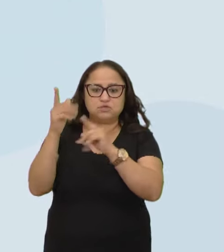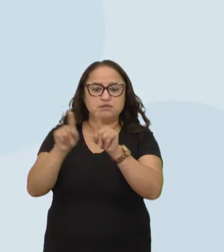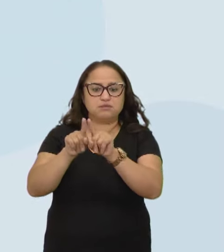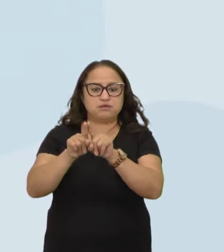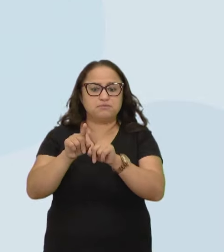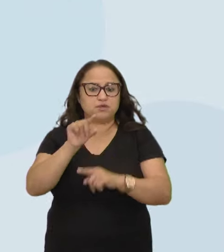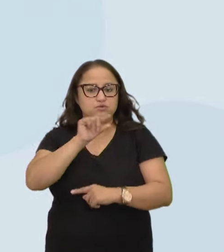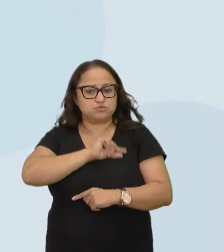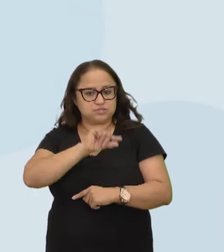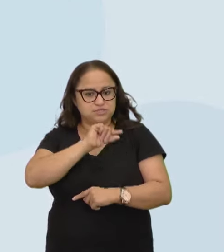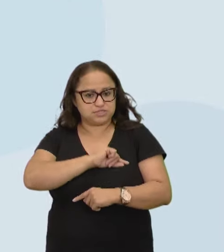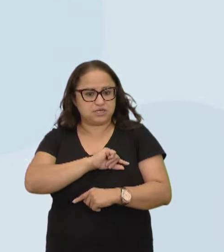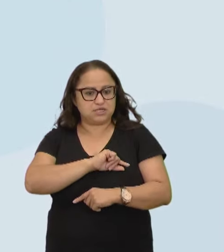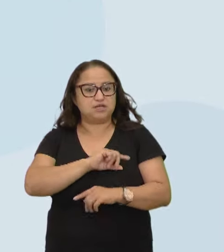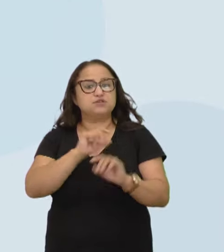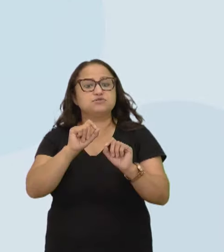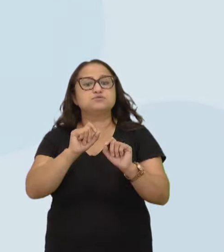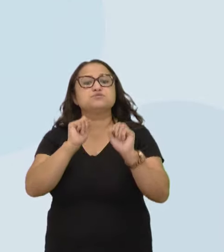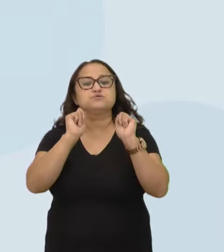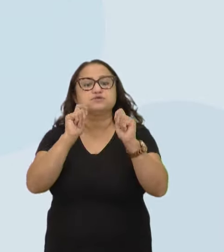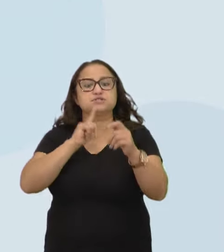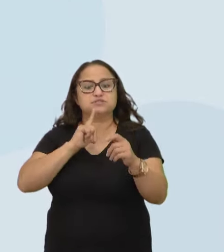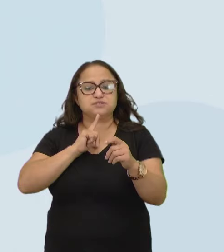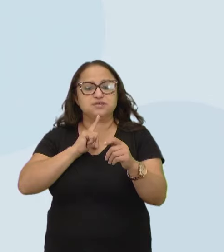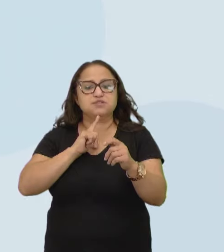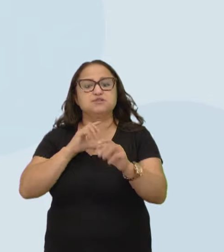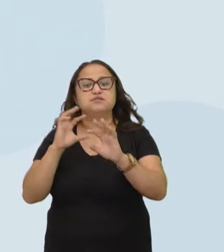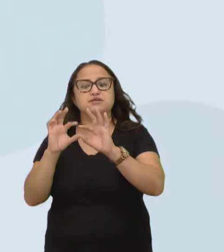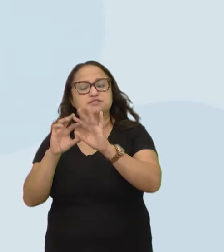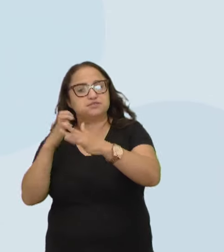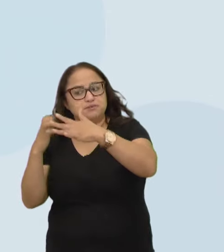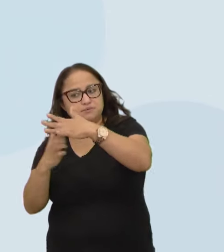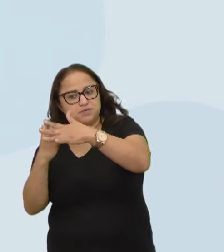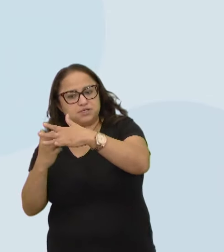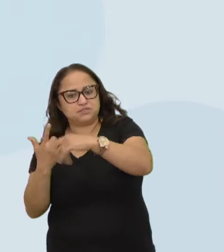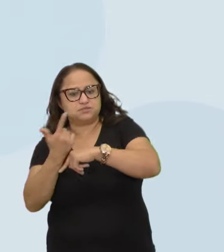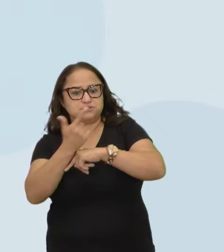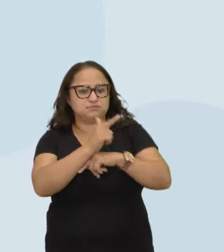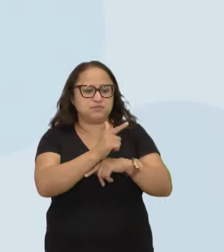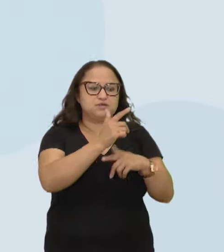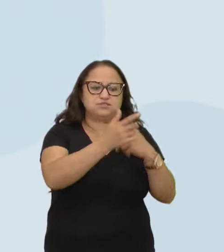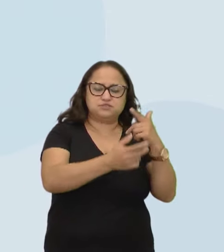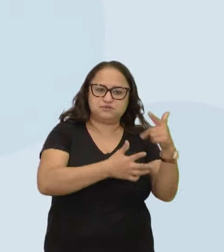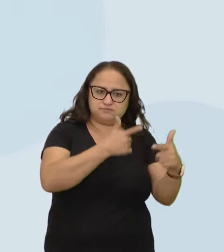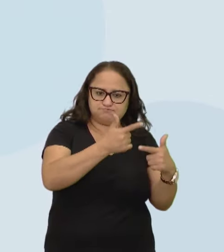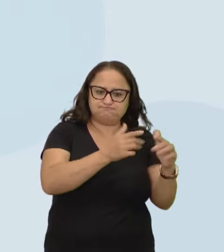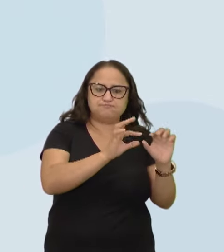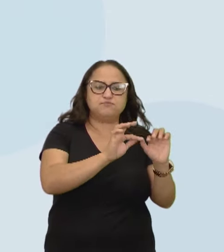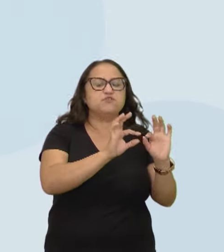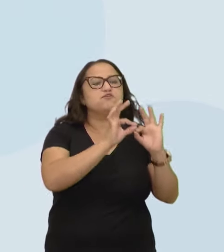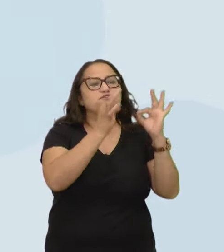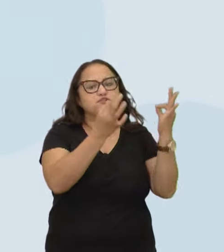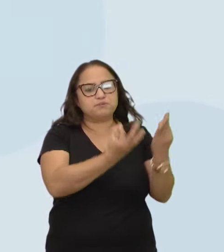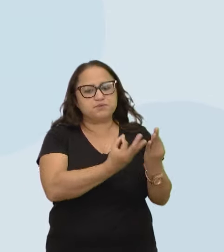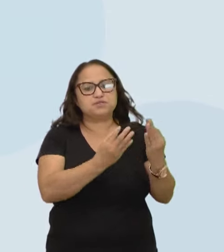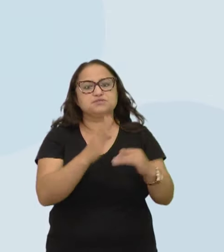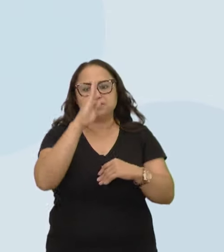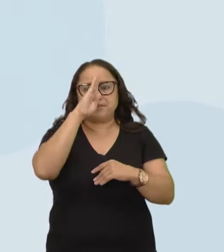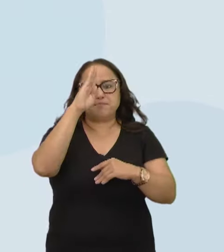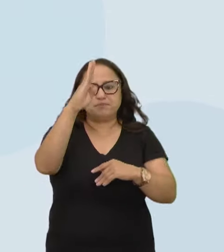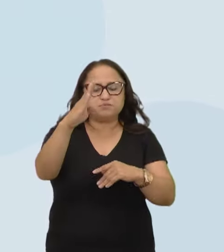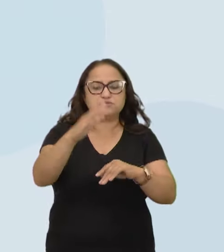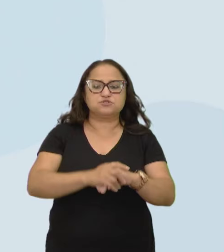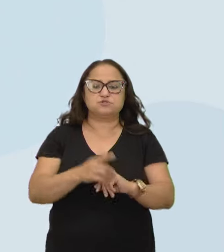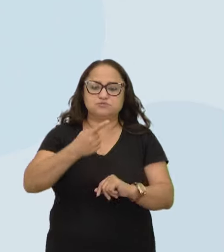na forma de salários, aluguéis e lucros, flui do quê? Das empresas para as famílias. Esse aqui é o elemento primordial de nossa